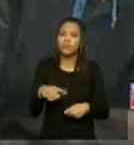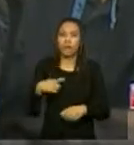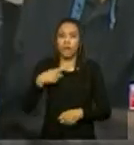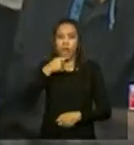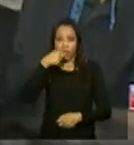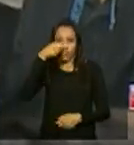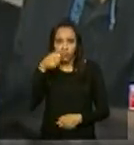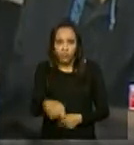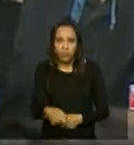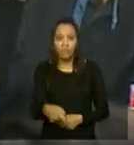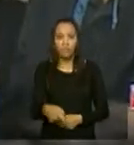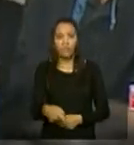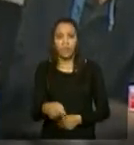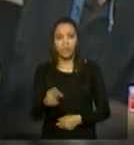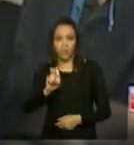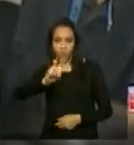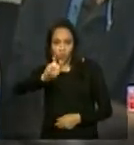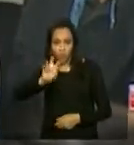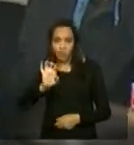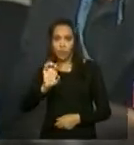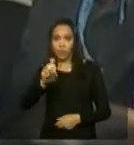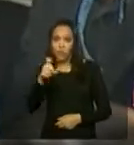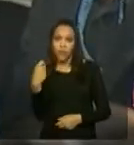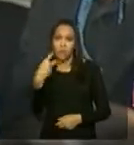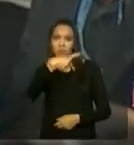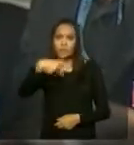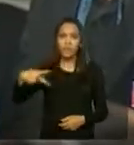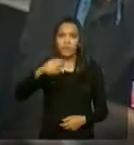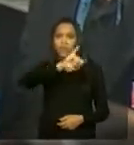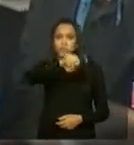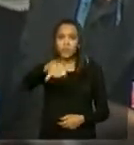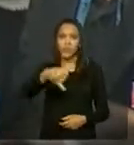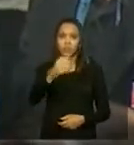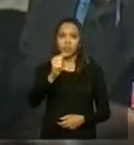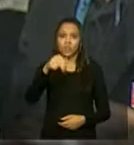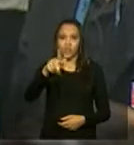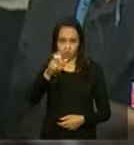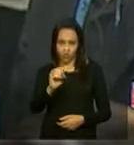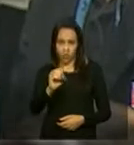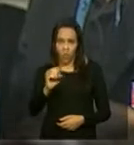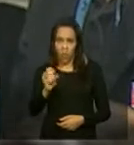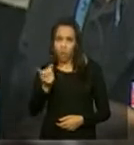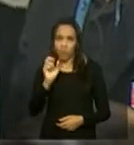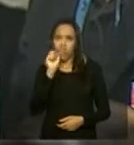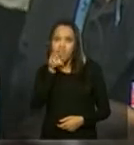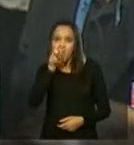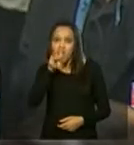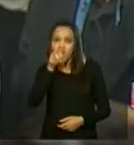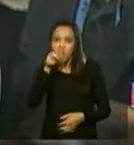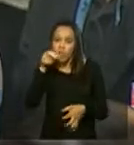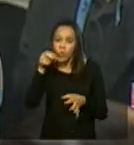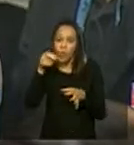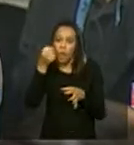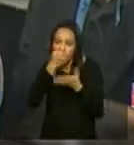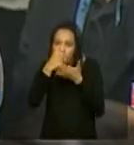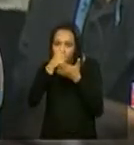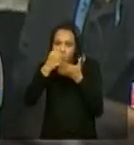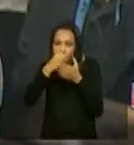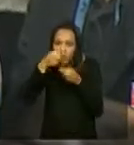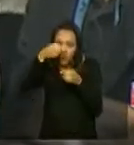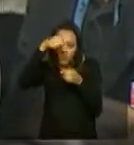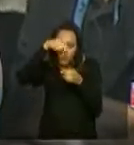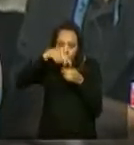que o ex presidente joão goulart não foi envenenado é é isso que nós queremos saber quais são o